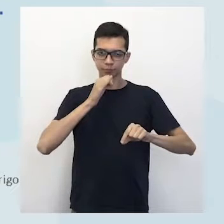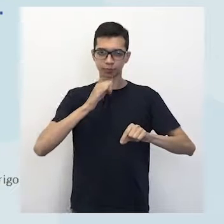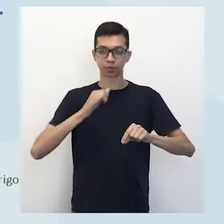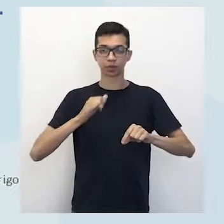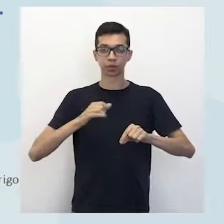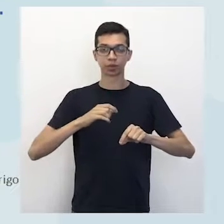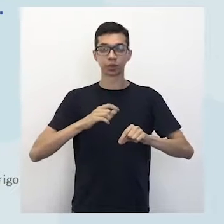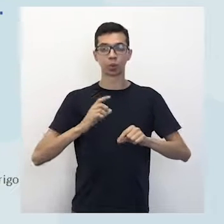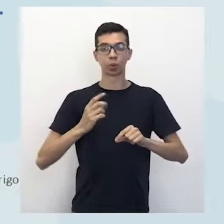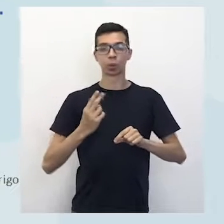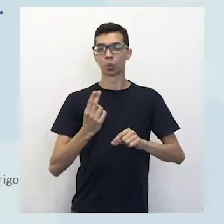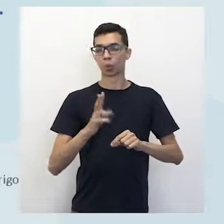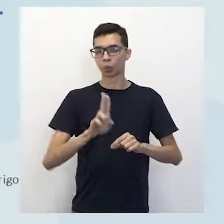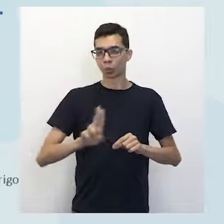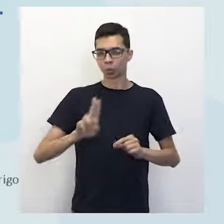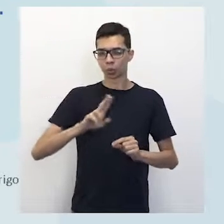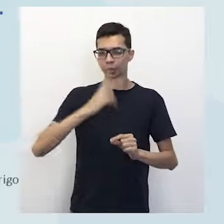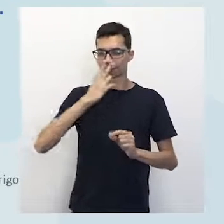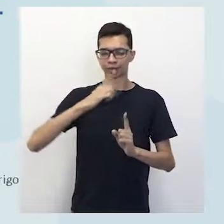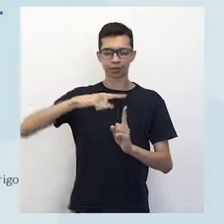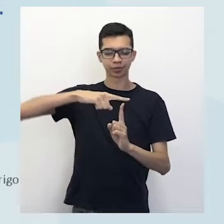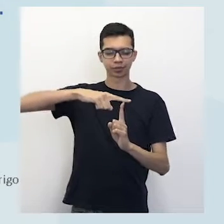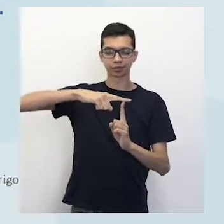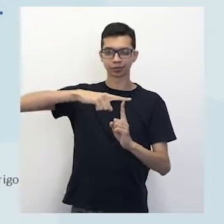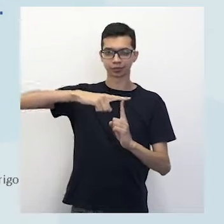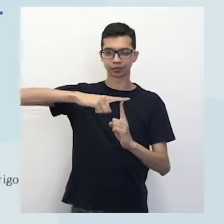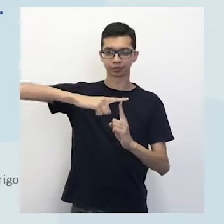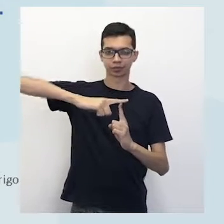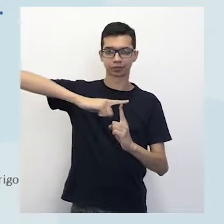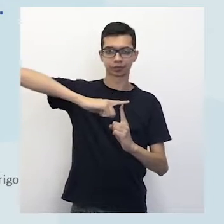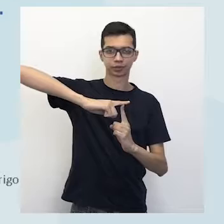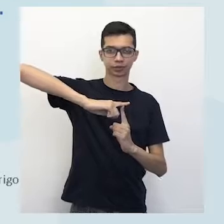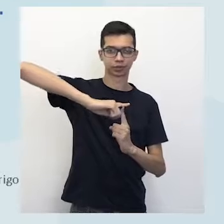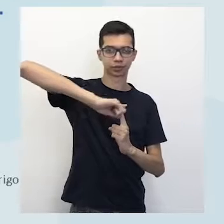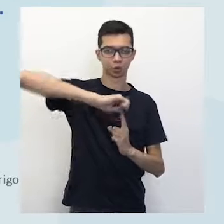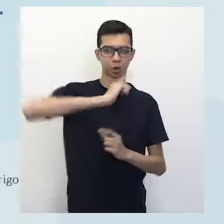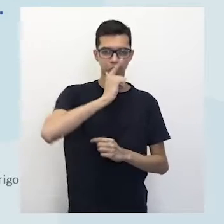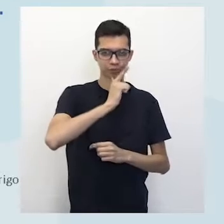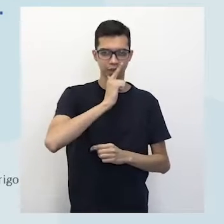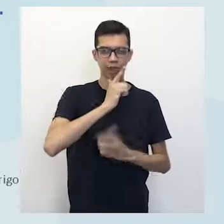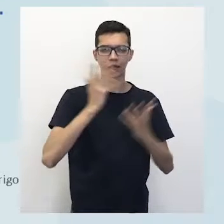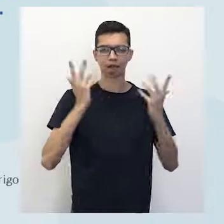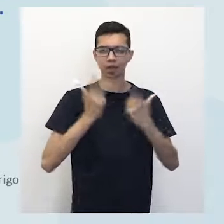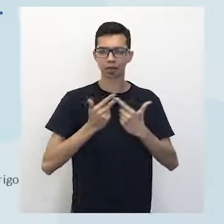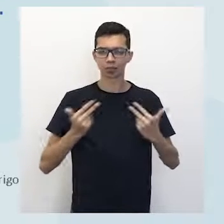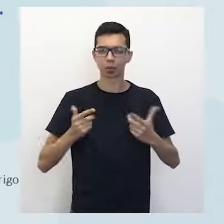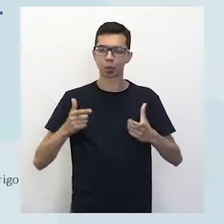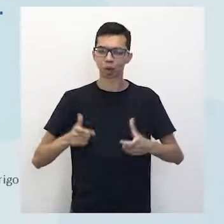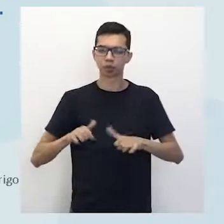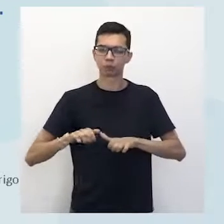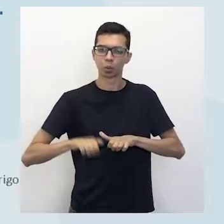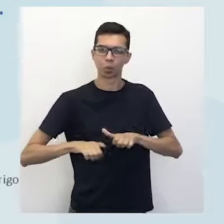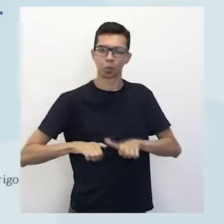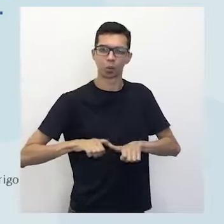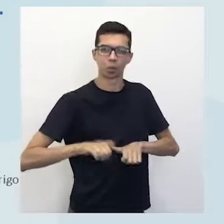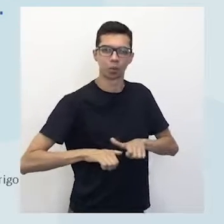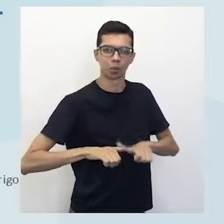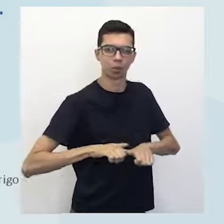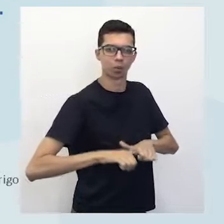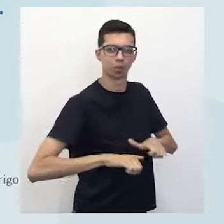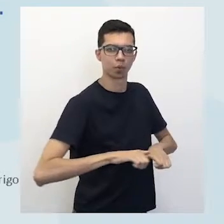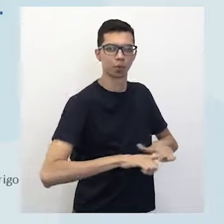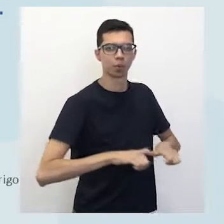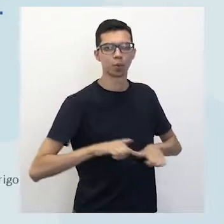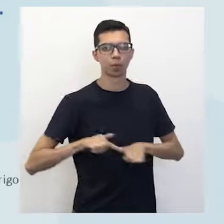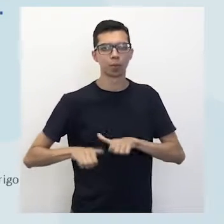da charrua, que é esse arado de tração animal, que vai conseguir arar a terra numa quantidade maior aí de área